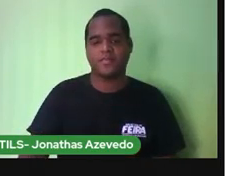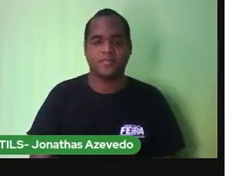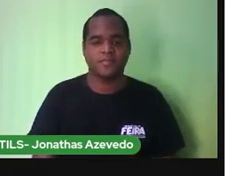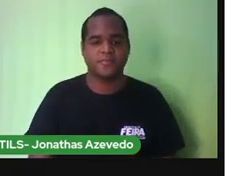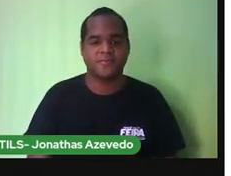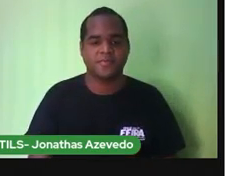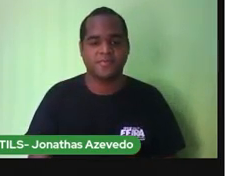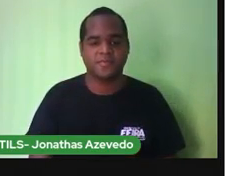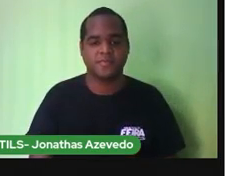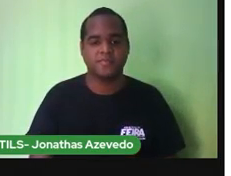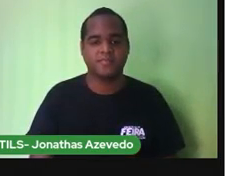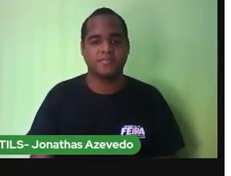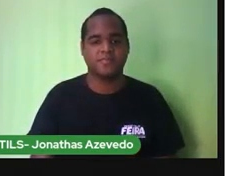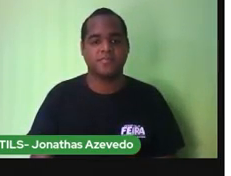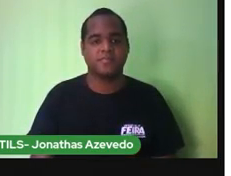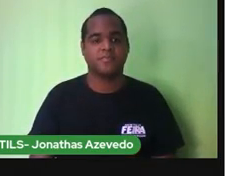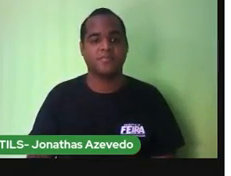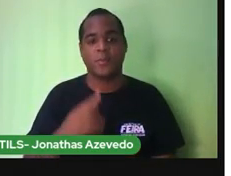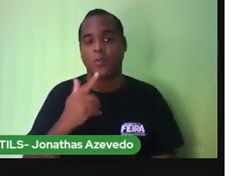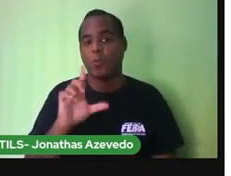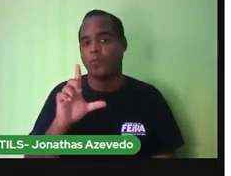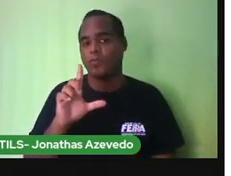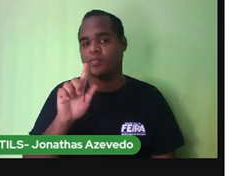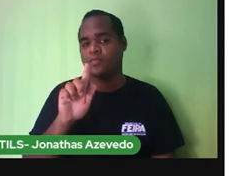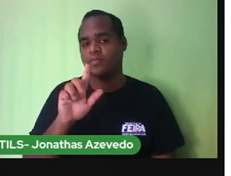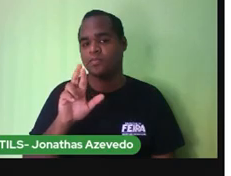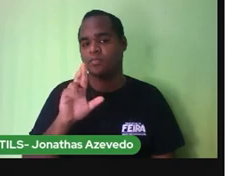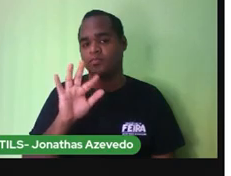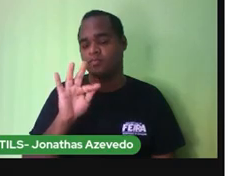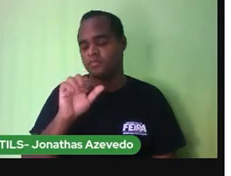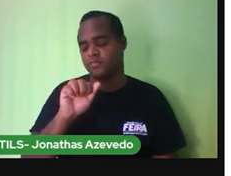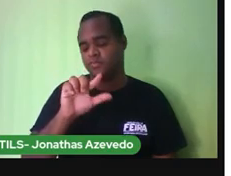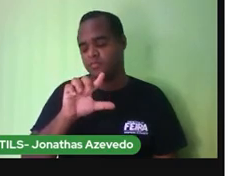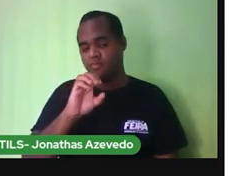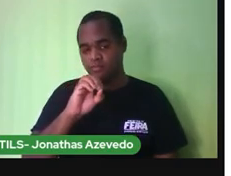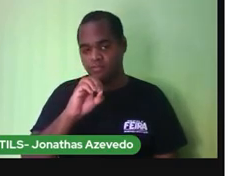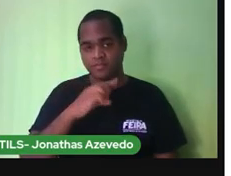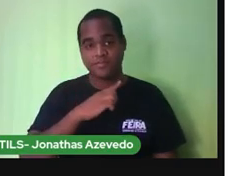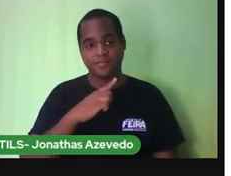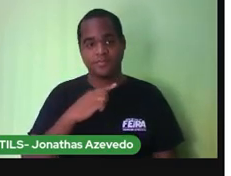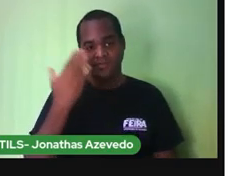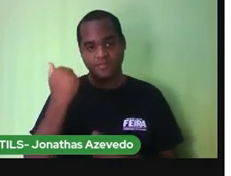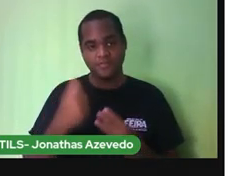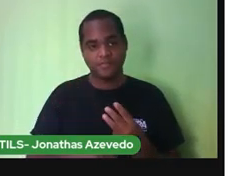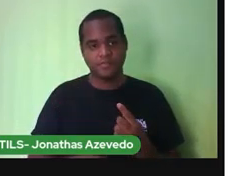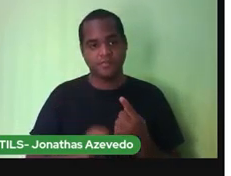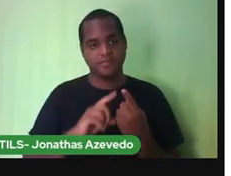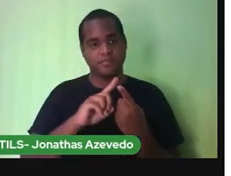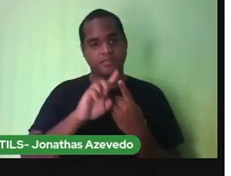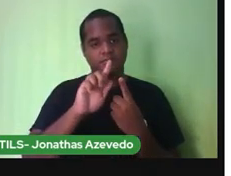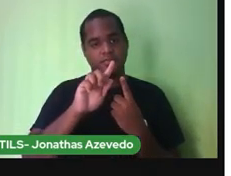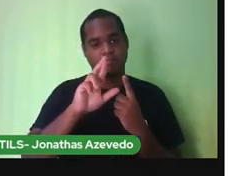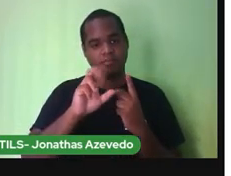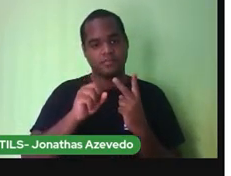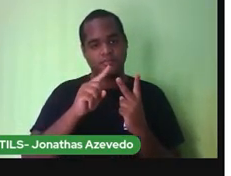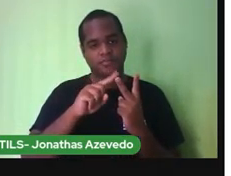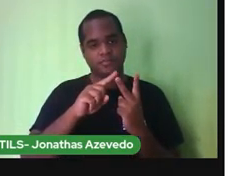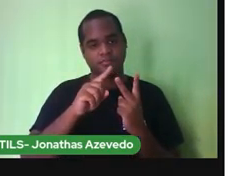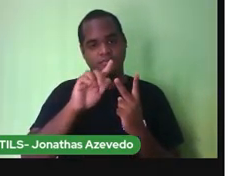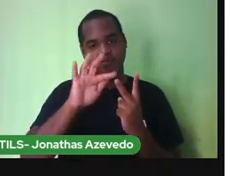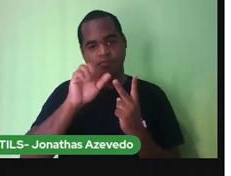o grúfalo qual é a sílaba grupo adulterar vamos ver Grupa